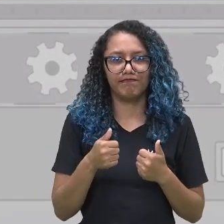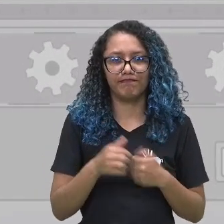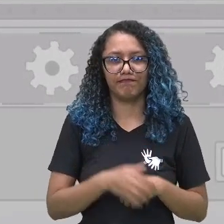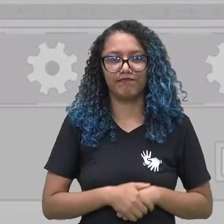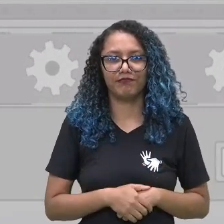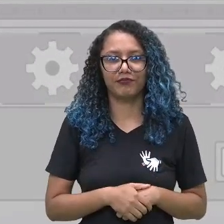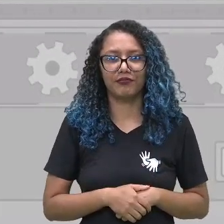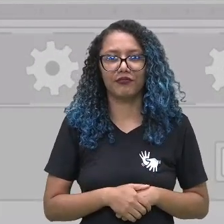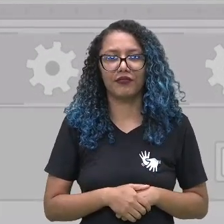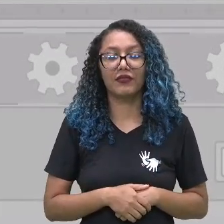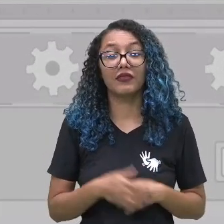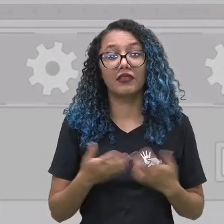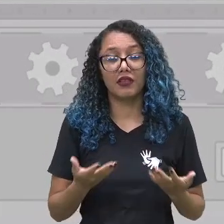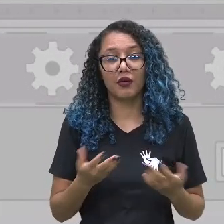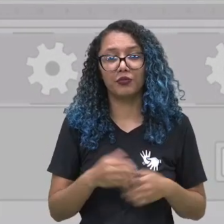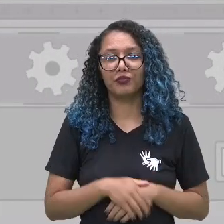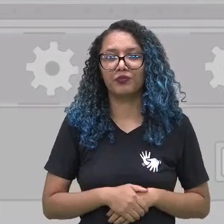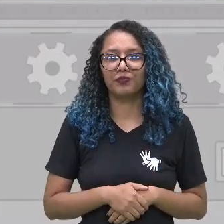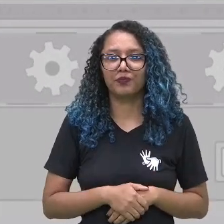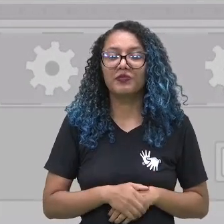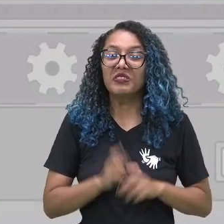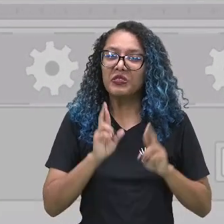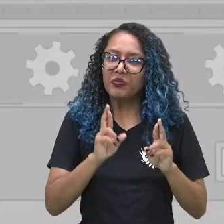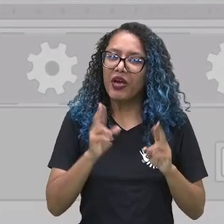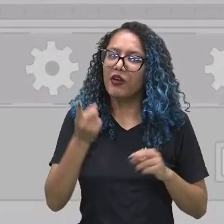bem, a gente espera ter trazido aí a